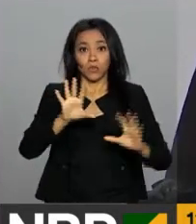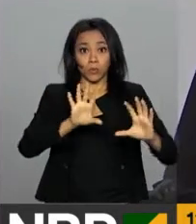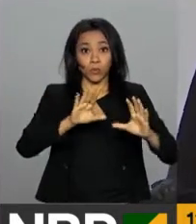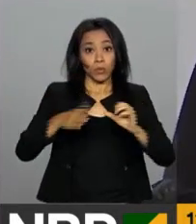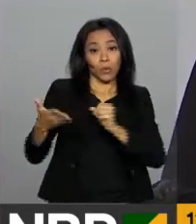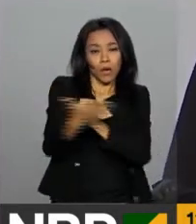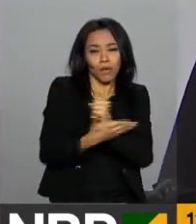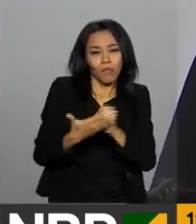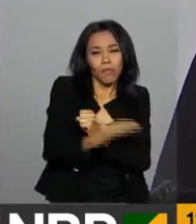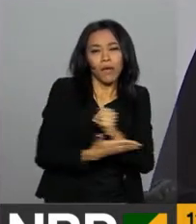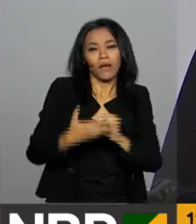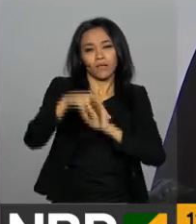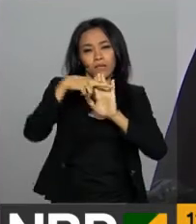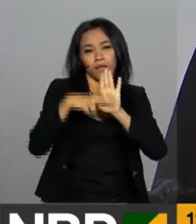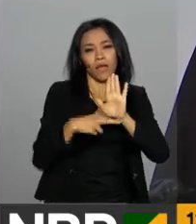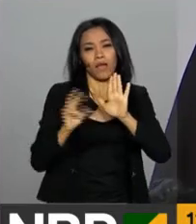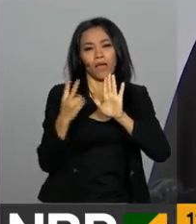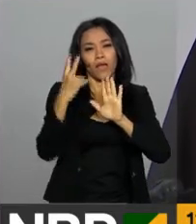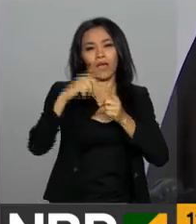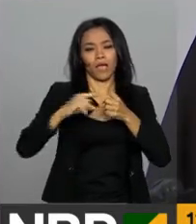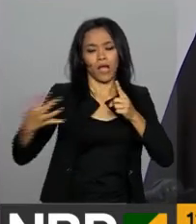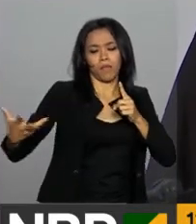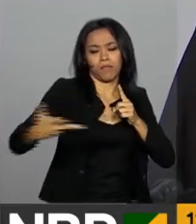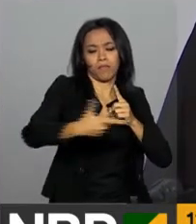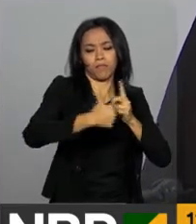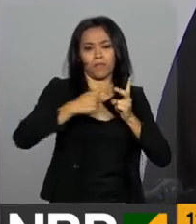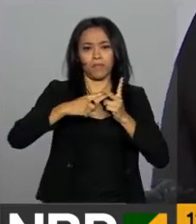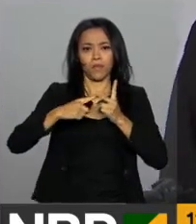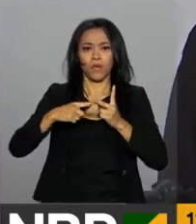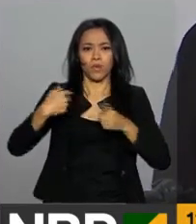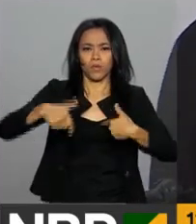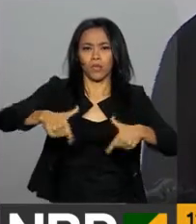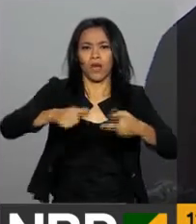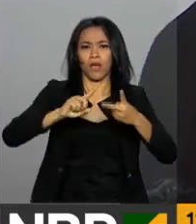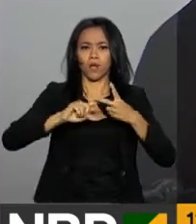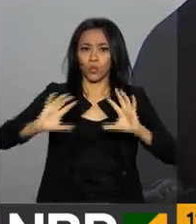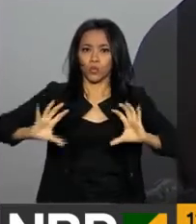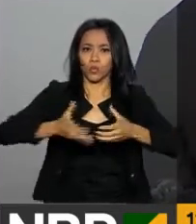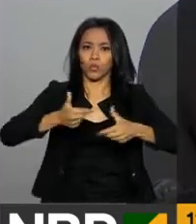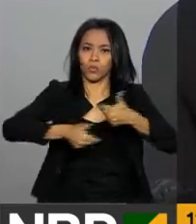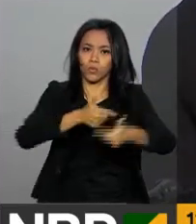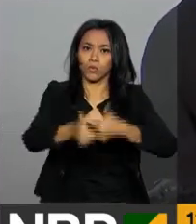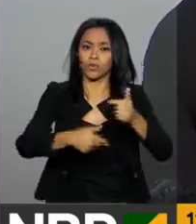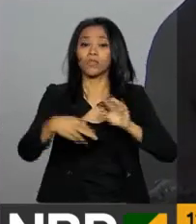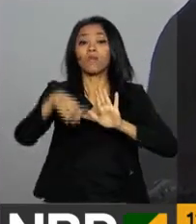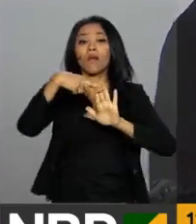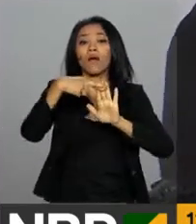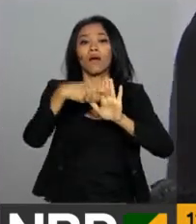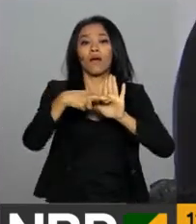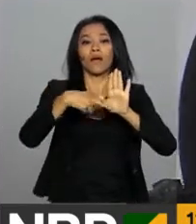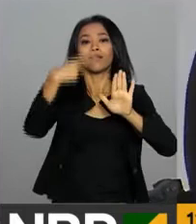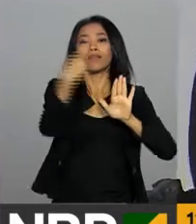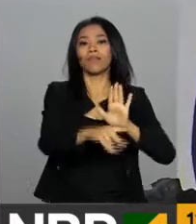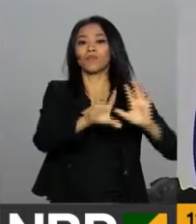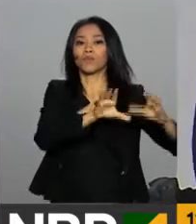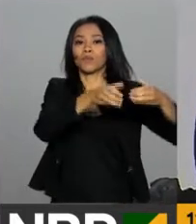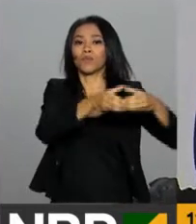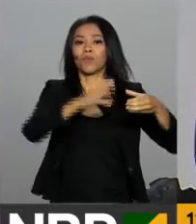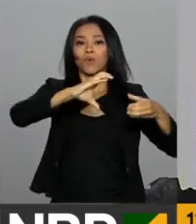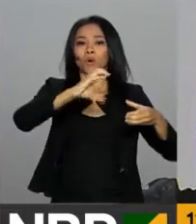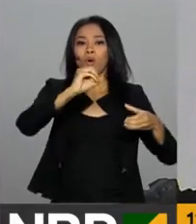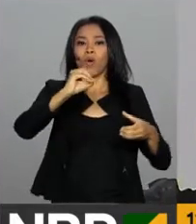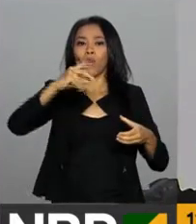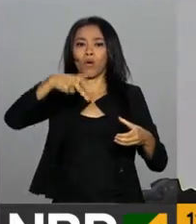autonomia o aprimoramento profissional o trabalho conjunto é convenhamos a instituição também